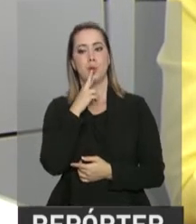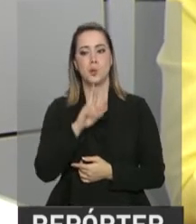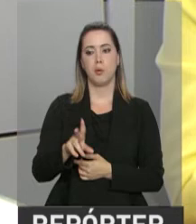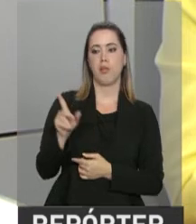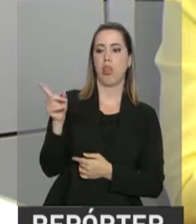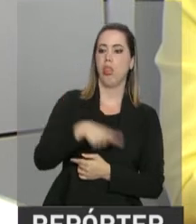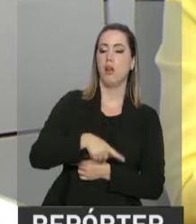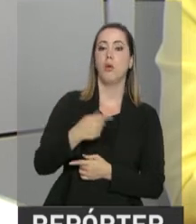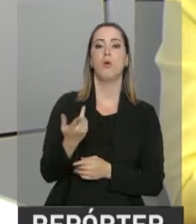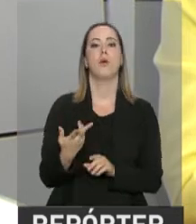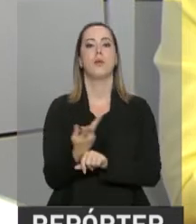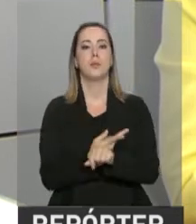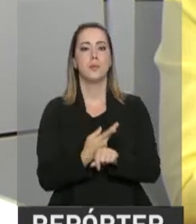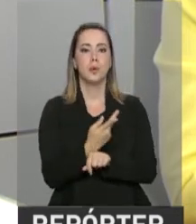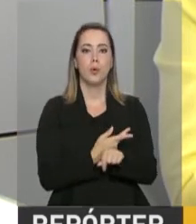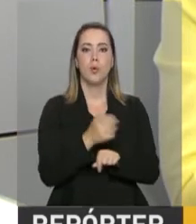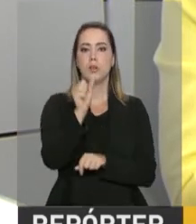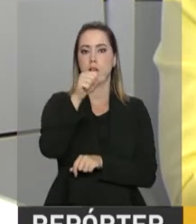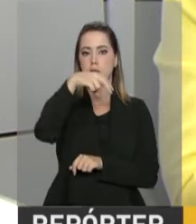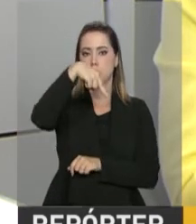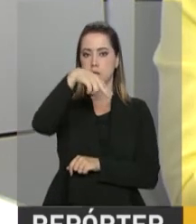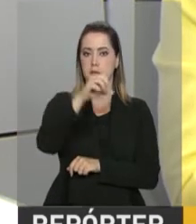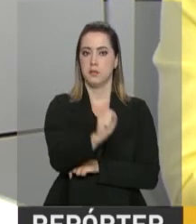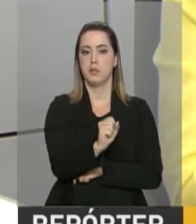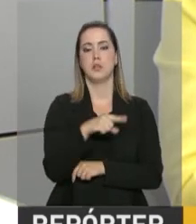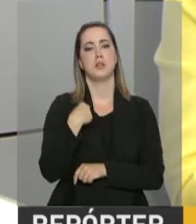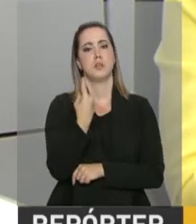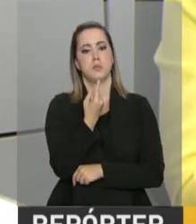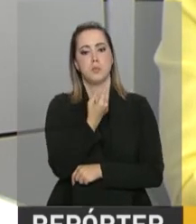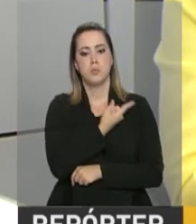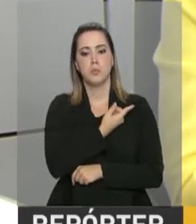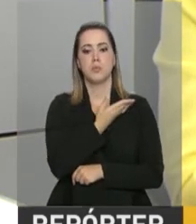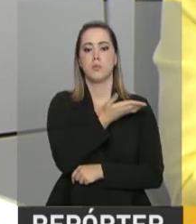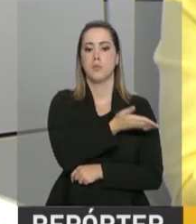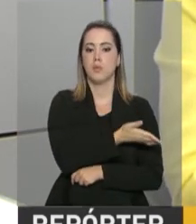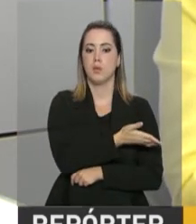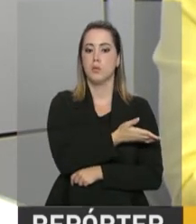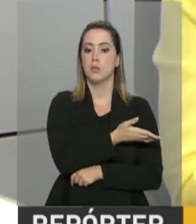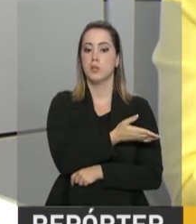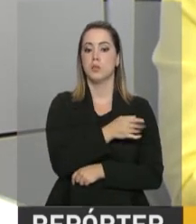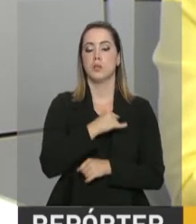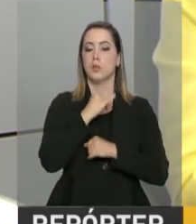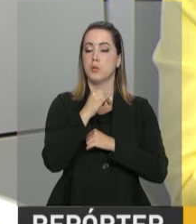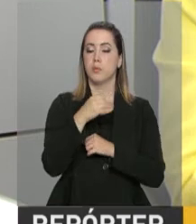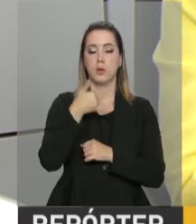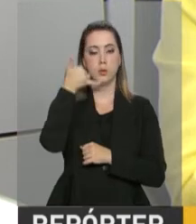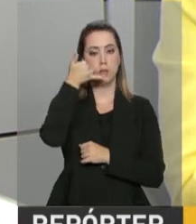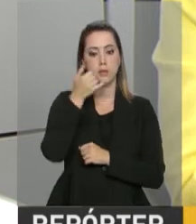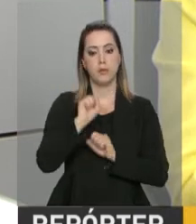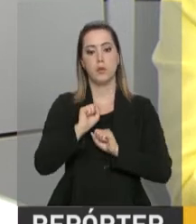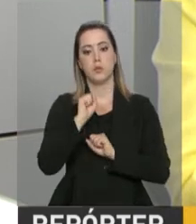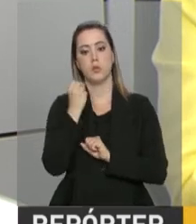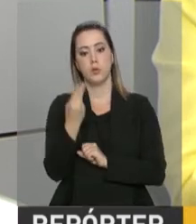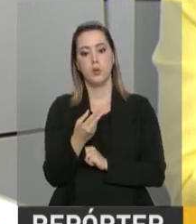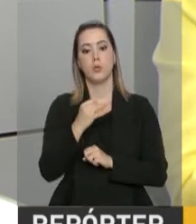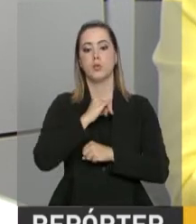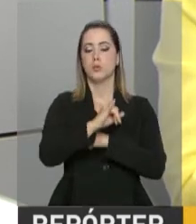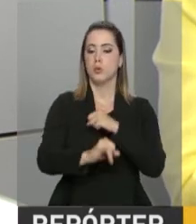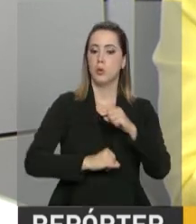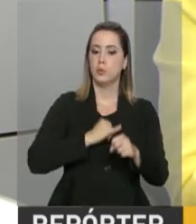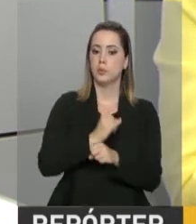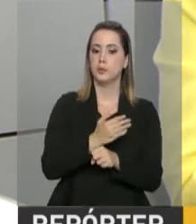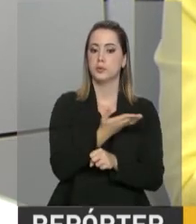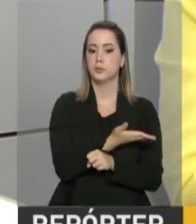agência através dos nossos canais de relacionamento 0 800 701 9656 ou no nosso